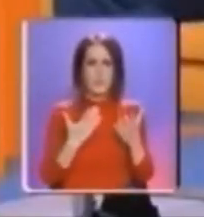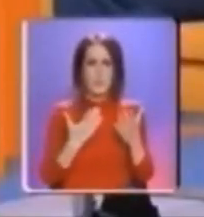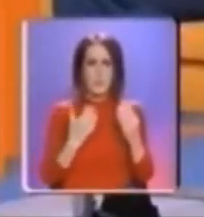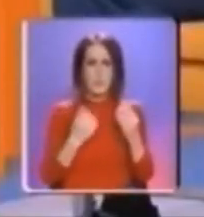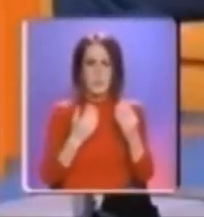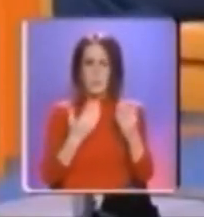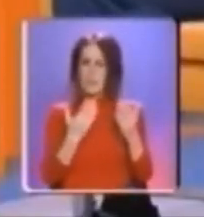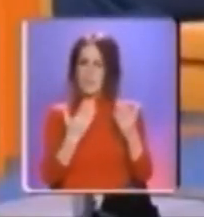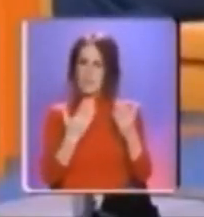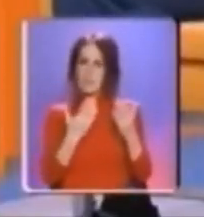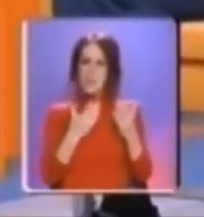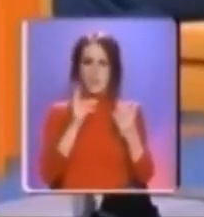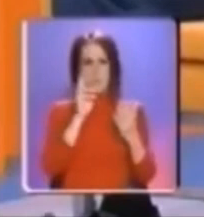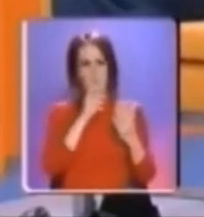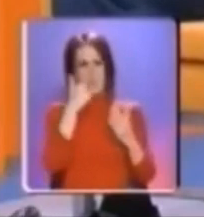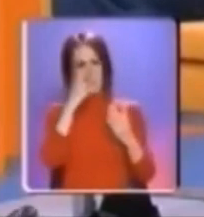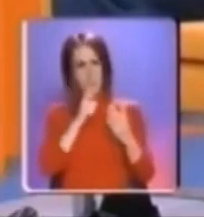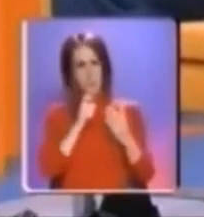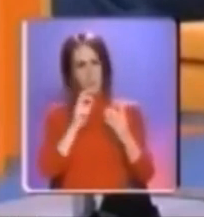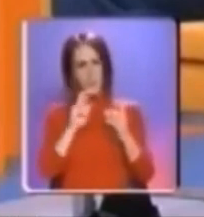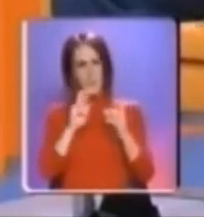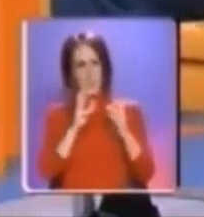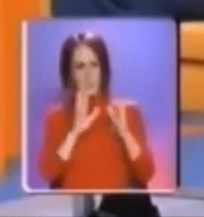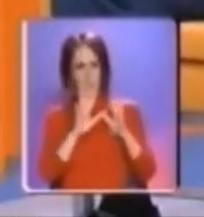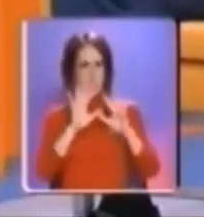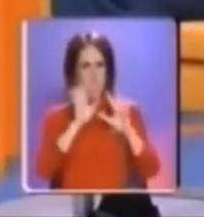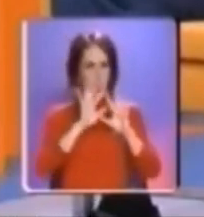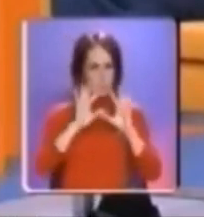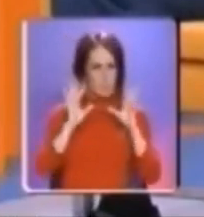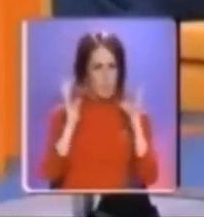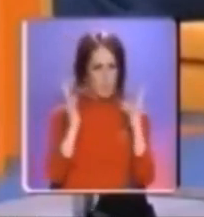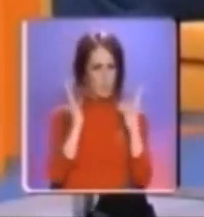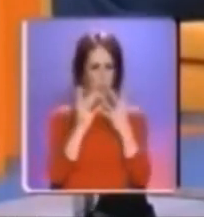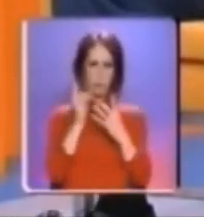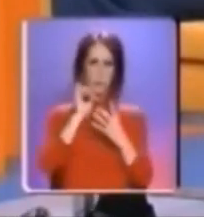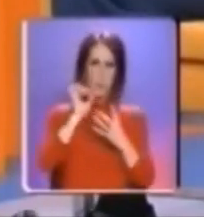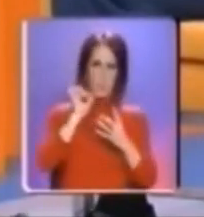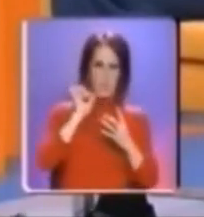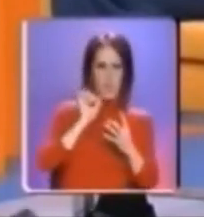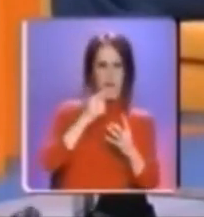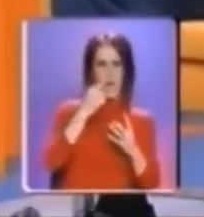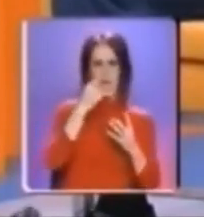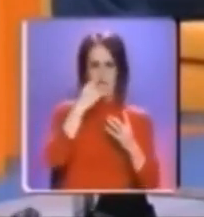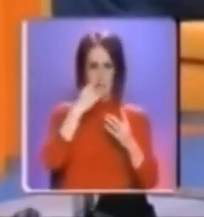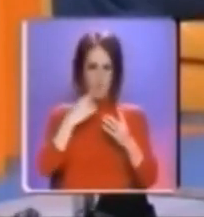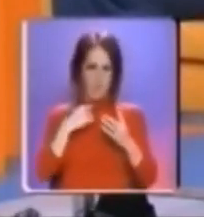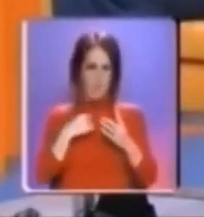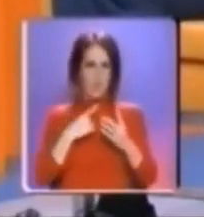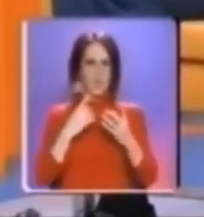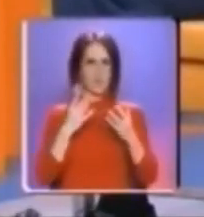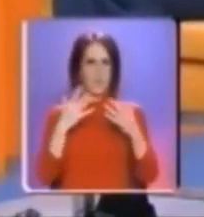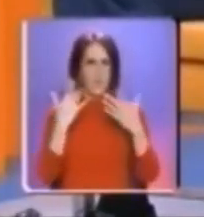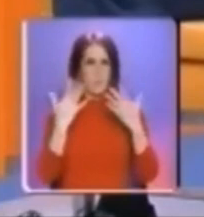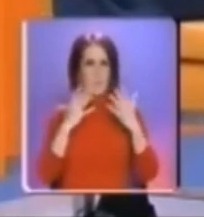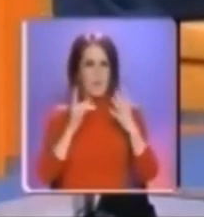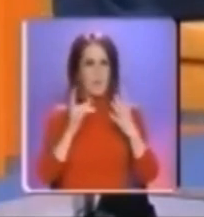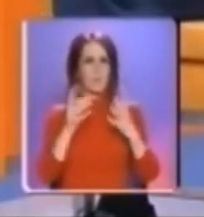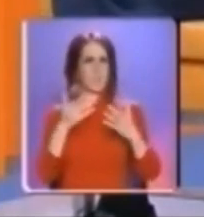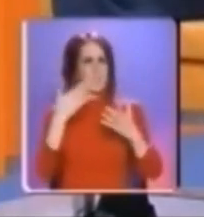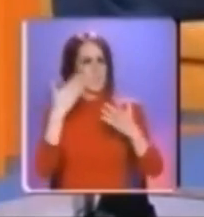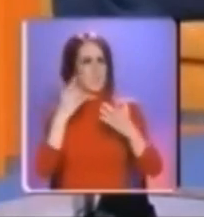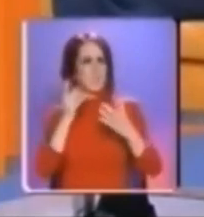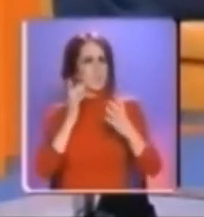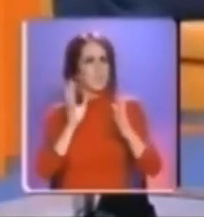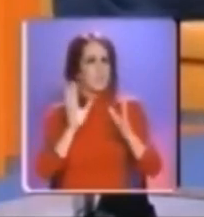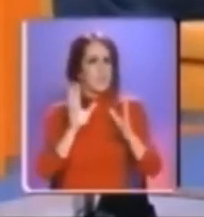os outros não de uma maneira global, com as suas qualidades, com as suas virtudes, mas também com os seus